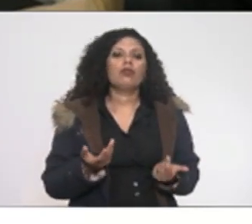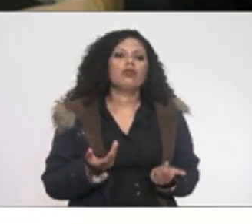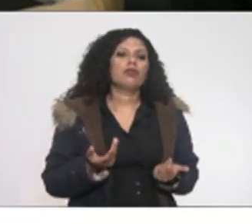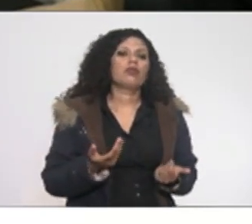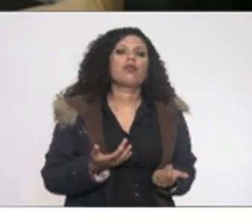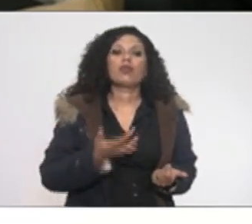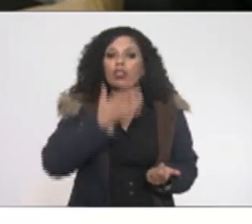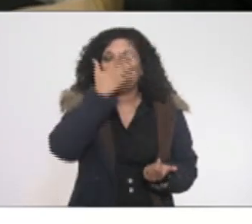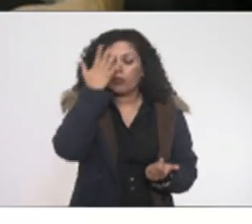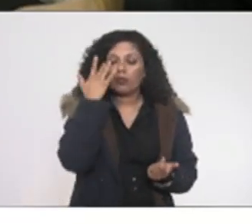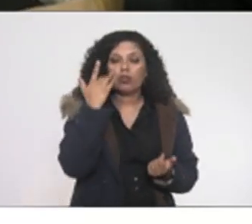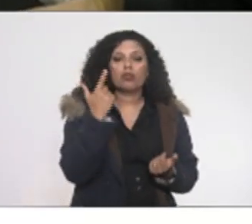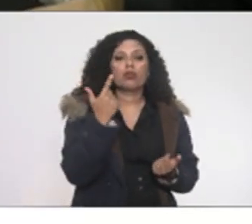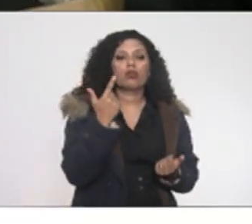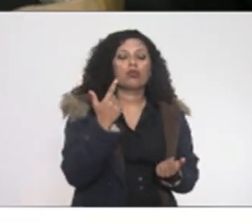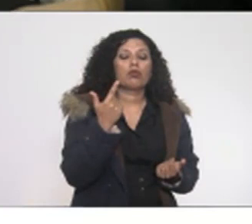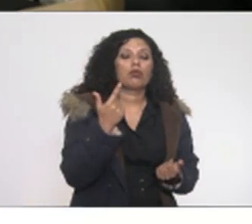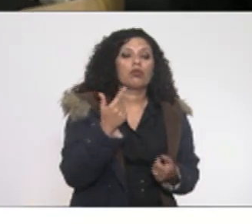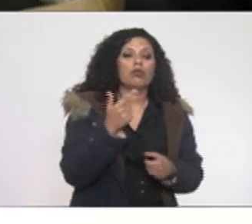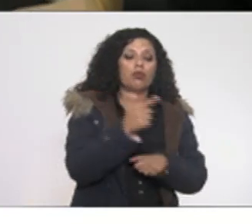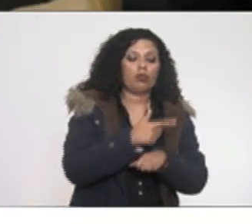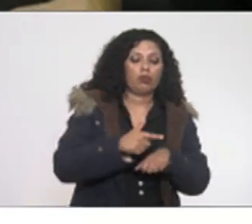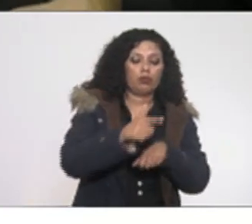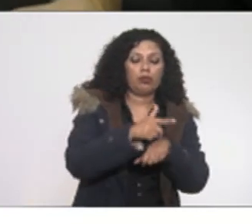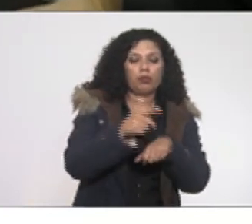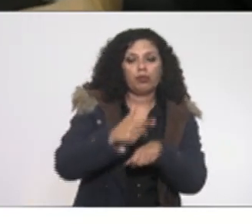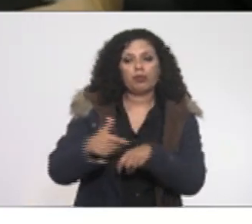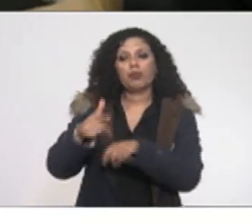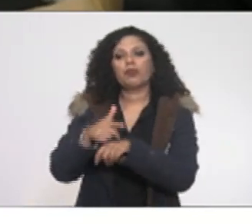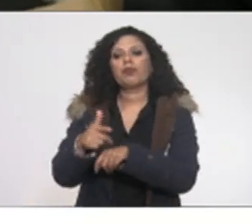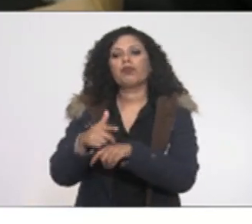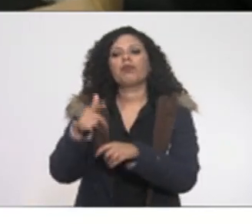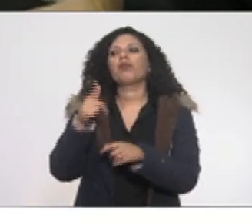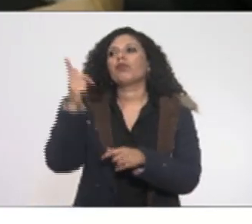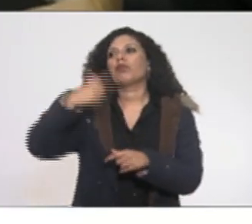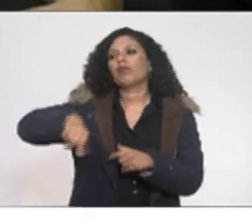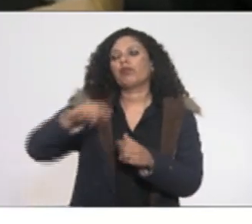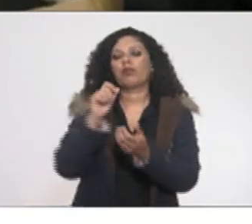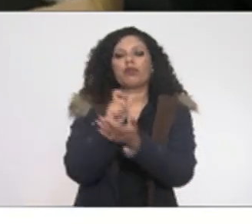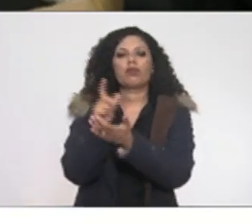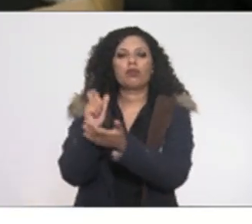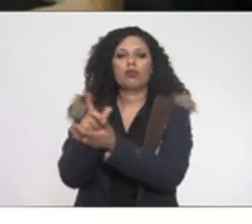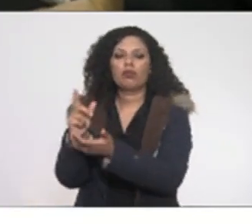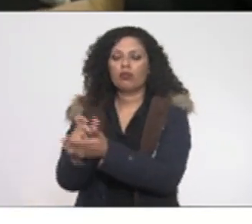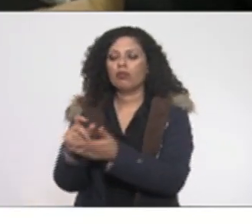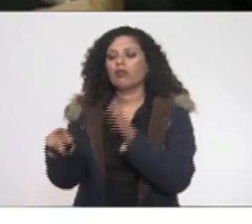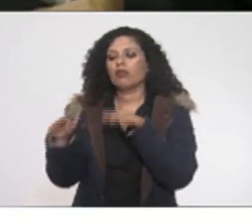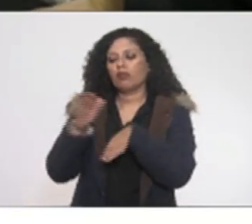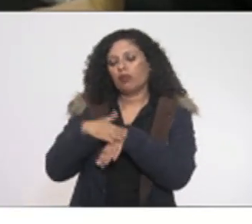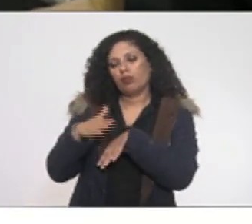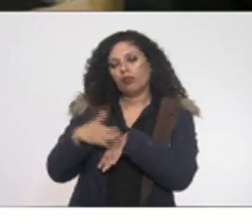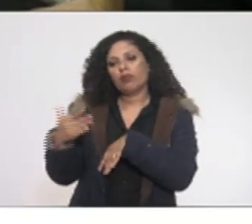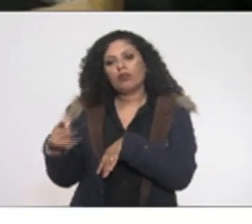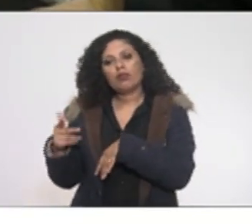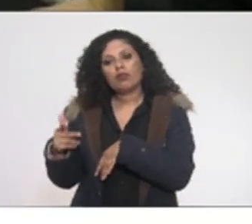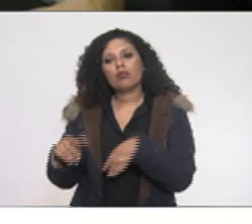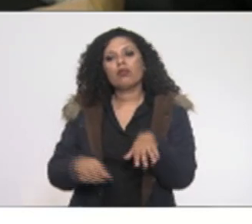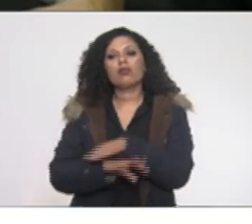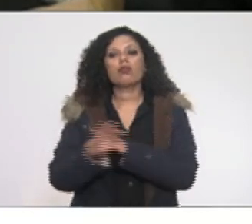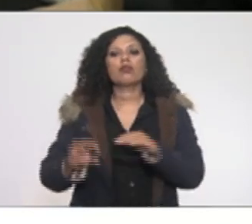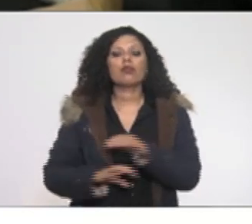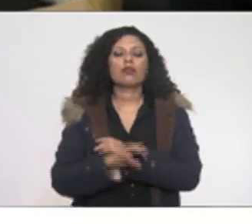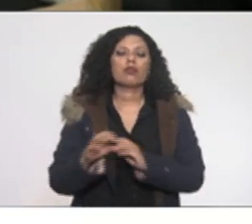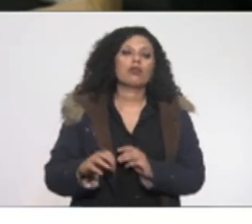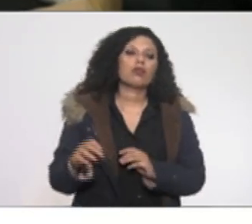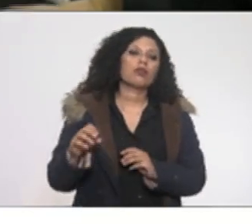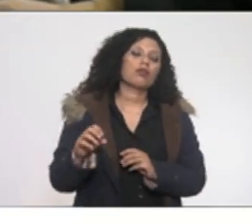quem faz toda a importação, porque há essa diferenciação de preço, é a Petrobras. Então, ela faz toda a importação e ela estabelece qual é o preço de venda por